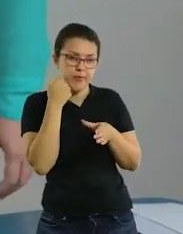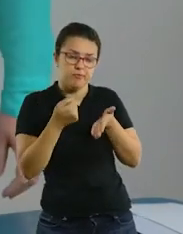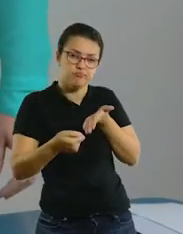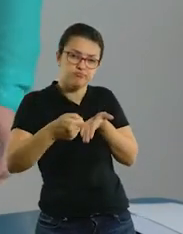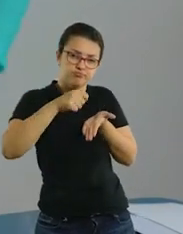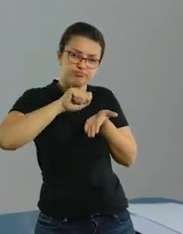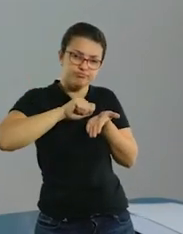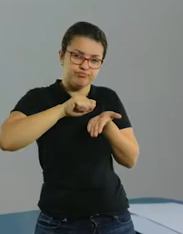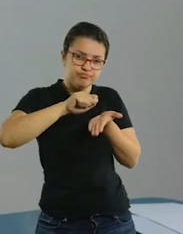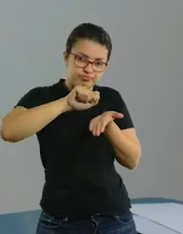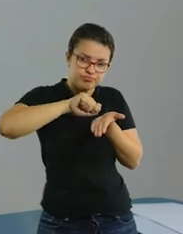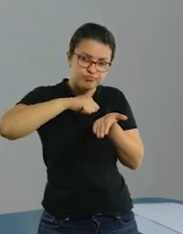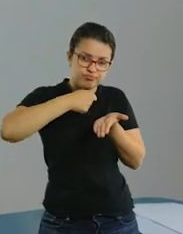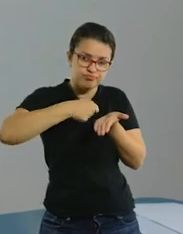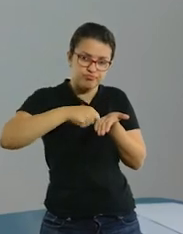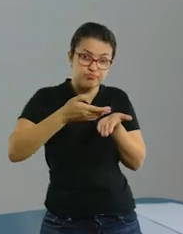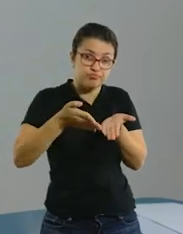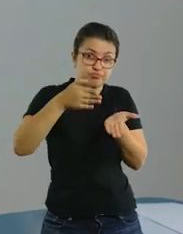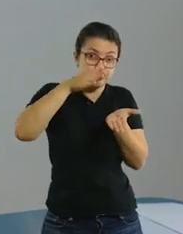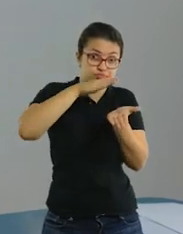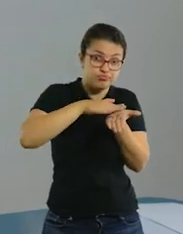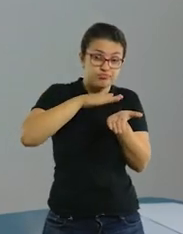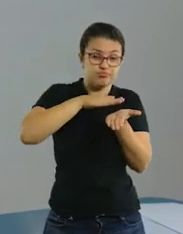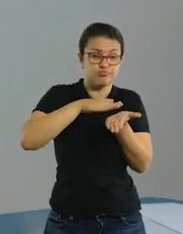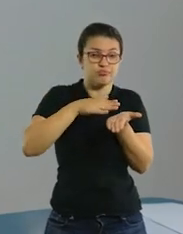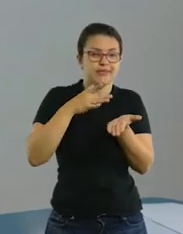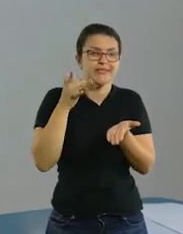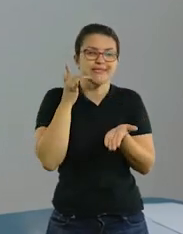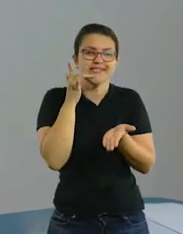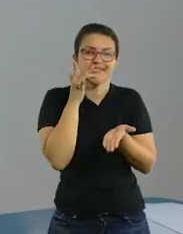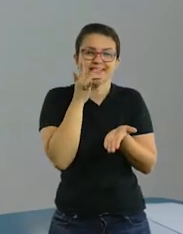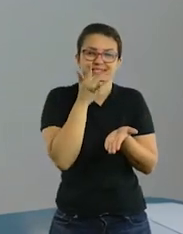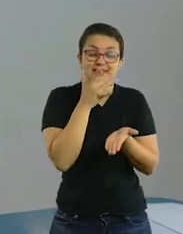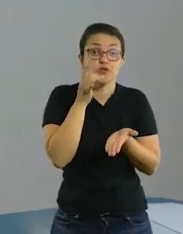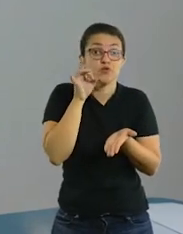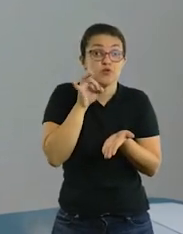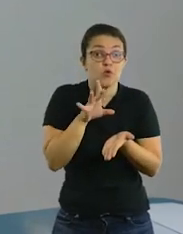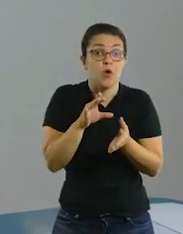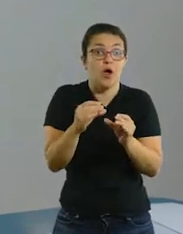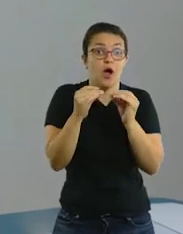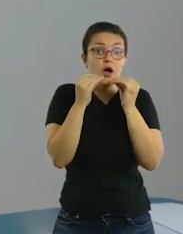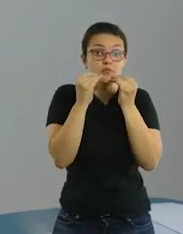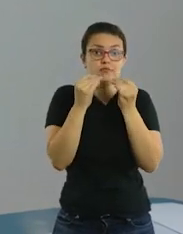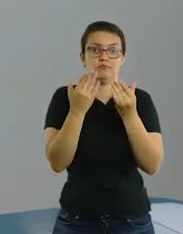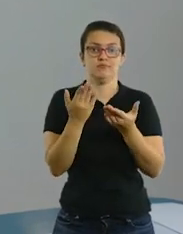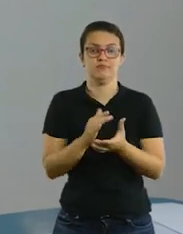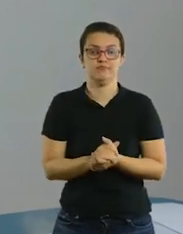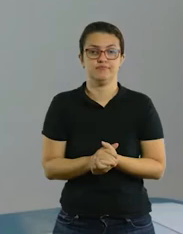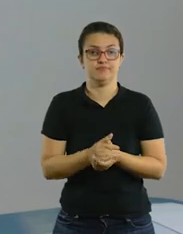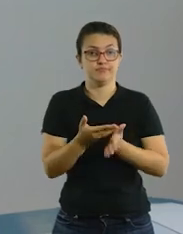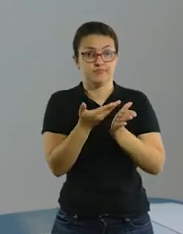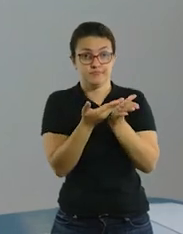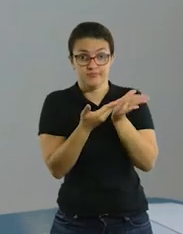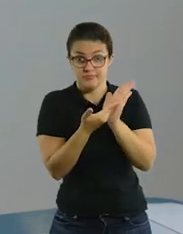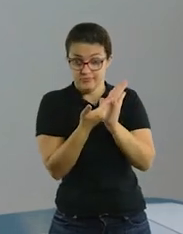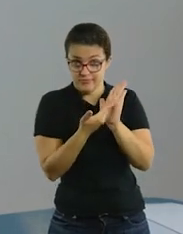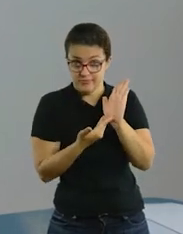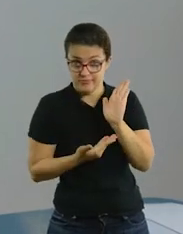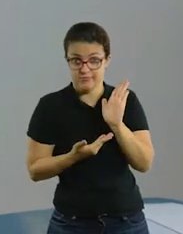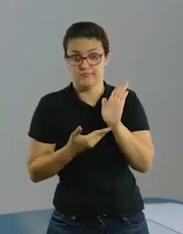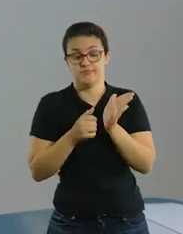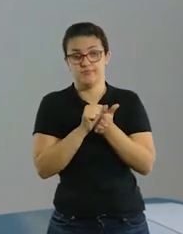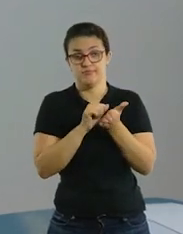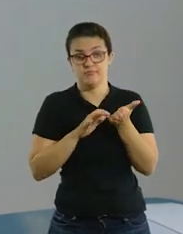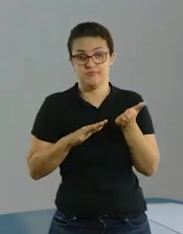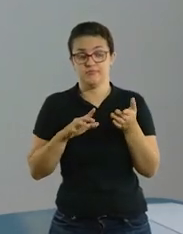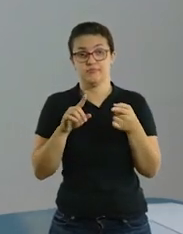Coloque uma fatia sobre a outra para montar o sanduíche. Que delícia! Agora é só saborear. Essa é a primeira